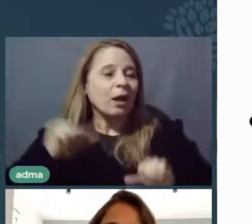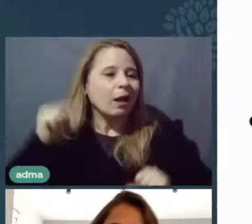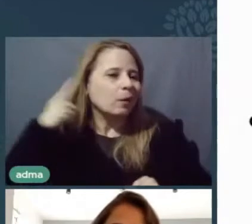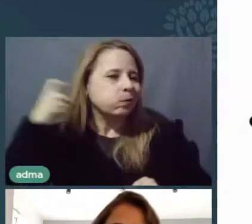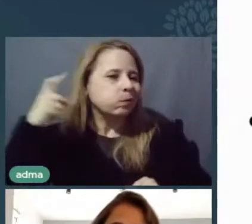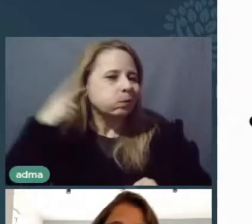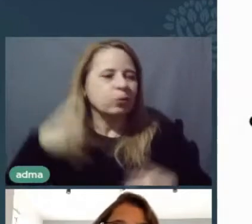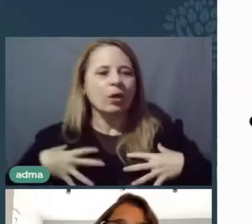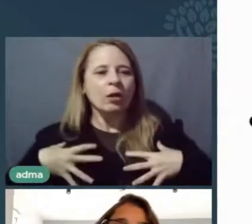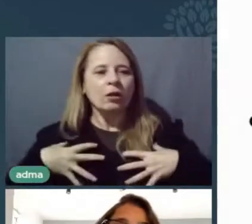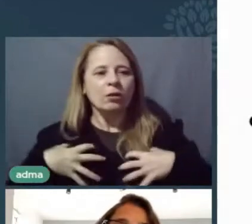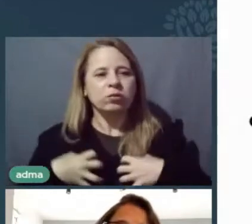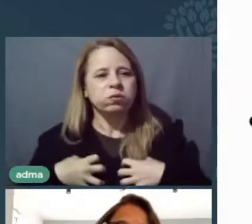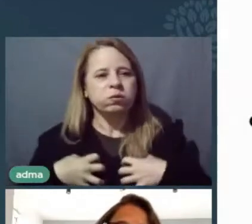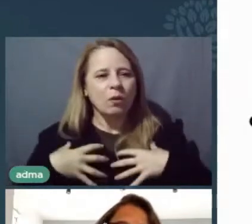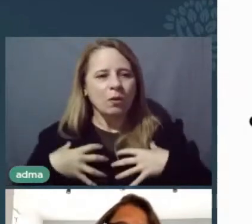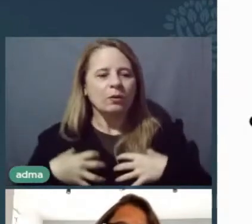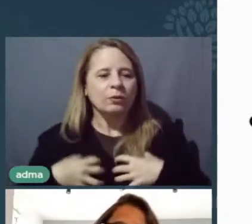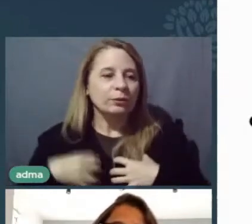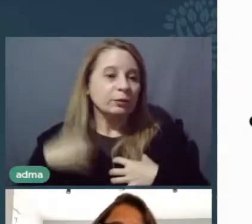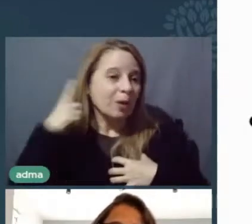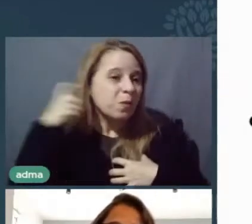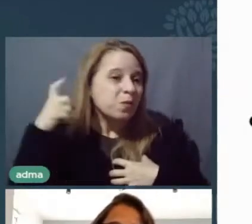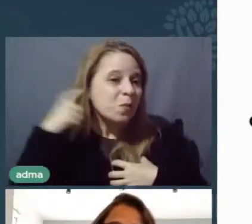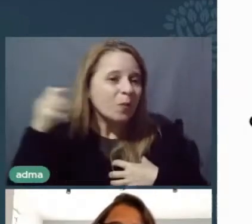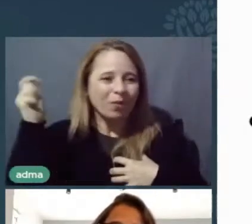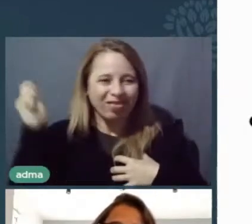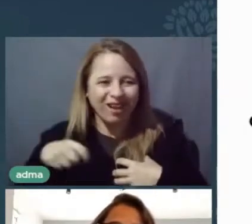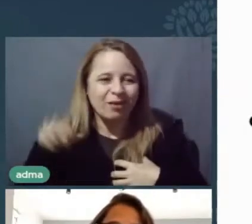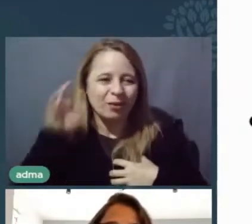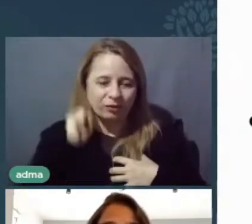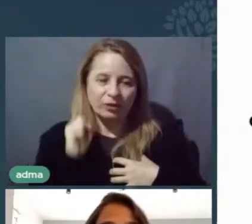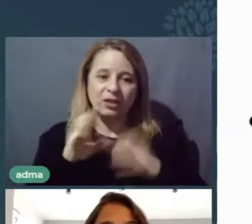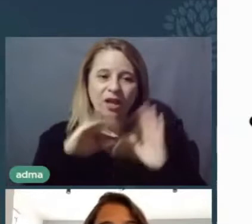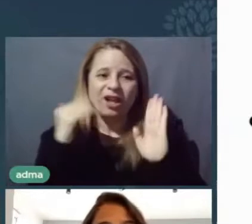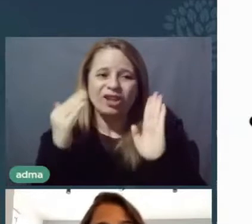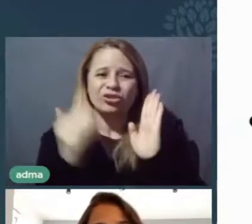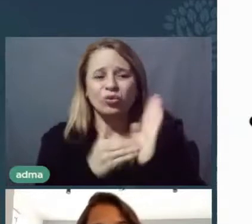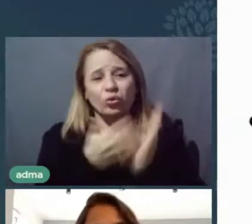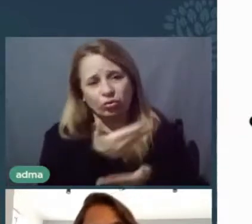peito ou tosse, e com certeza todos esses sintomas levam à